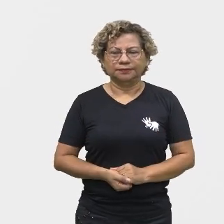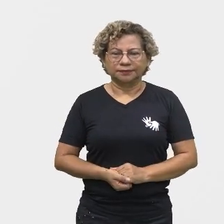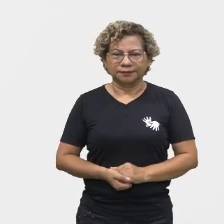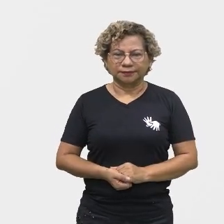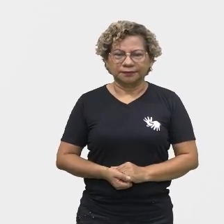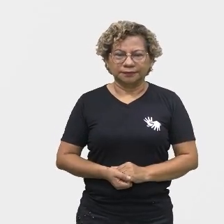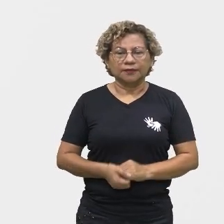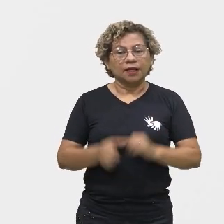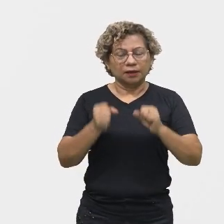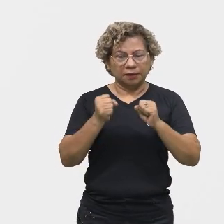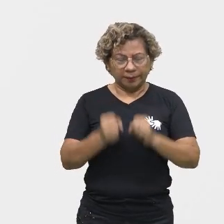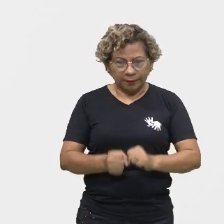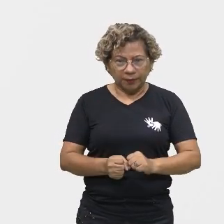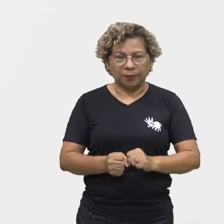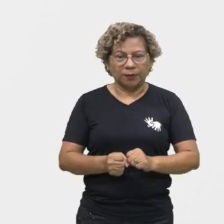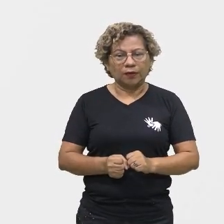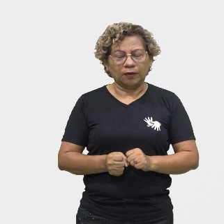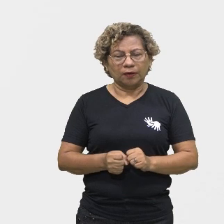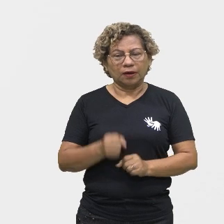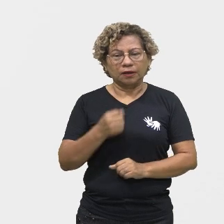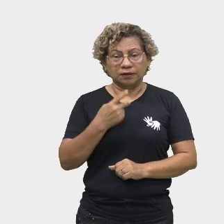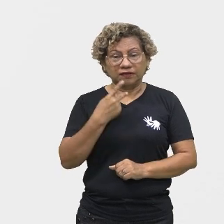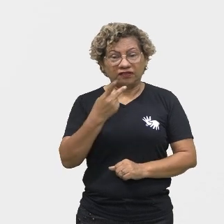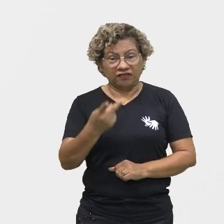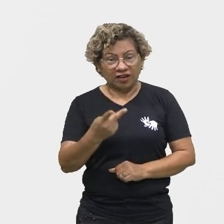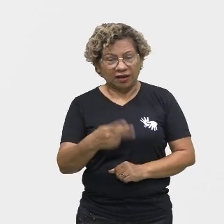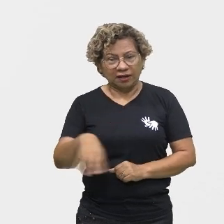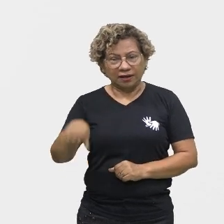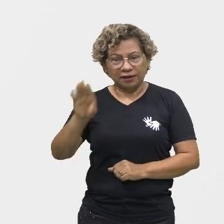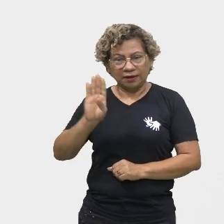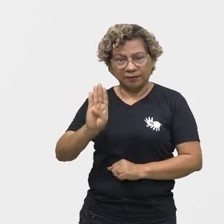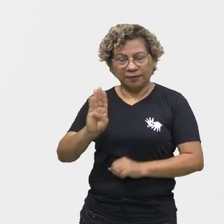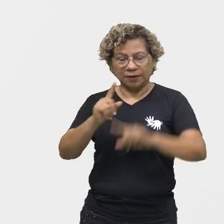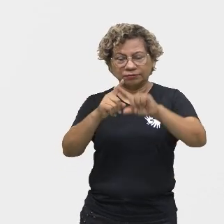A gente pode classificar essa obra como uma obra